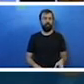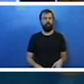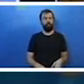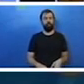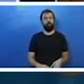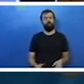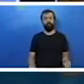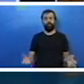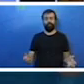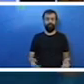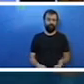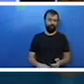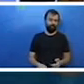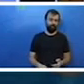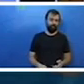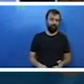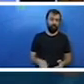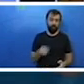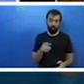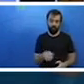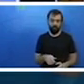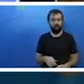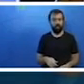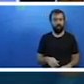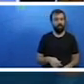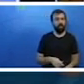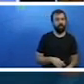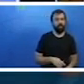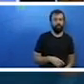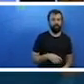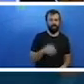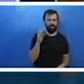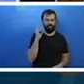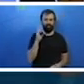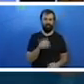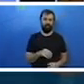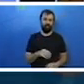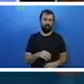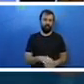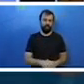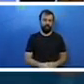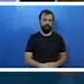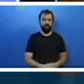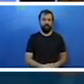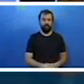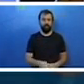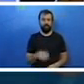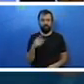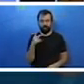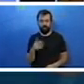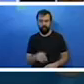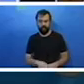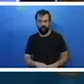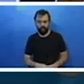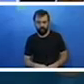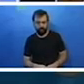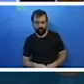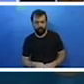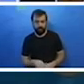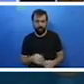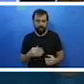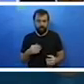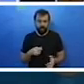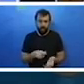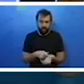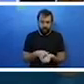dessas. Você devia ter sido mais ligeiro. Você sabe como esse povo é doidinho? Não quero ver o que vão fazer